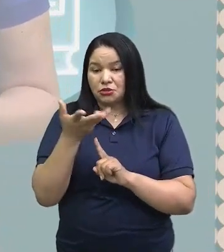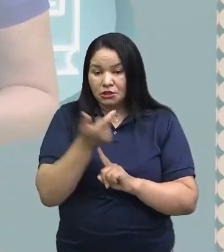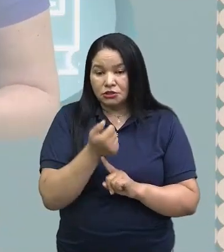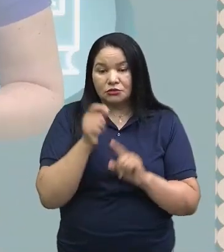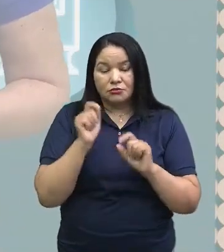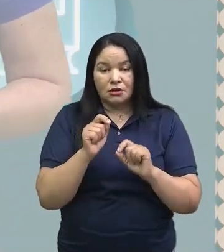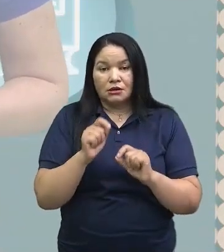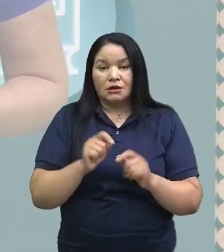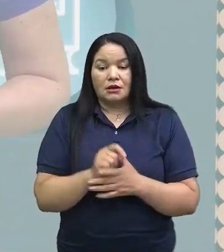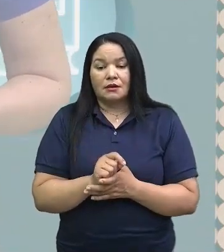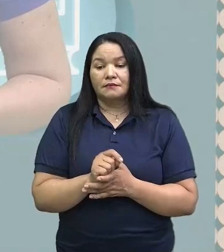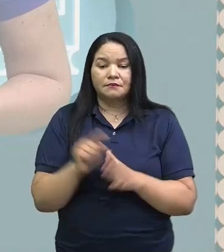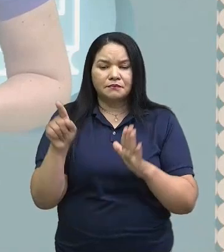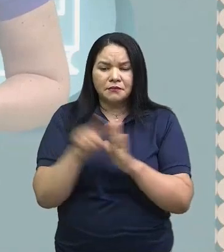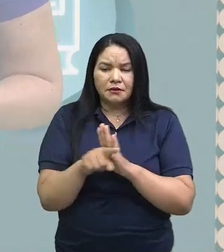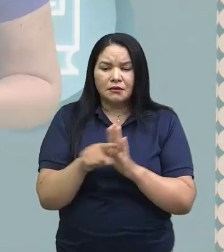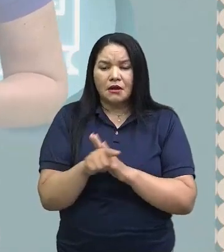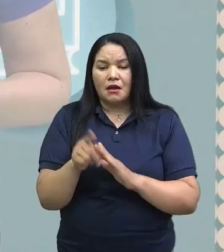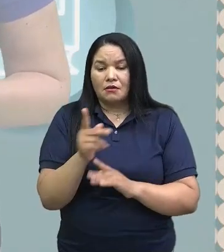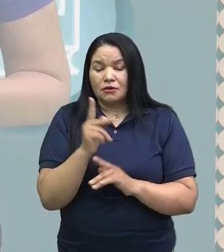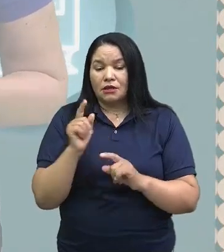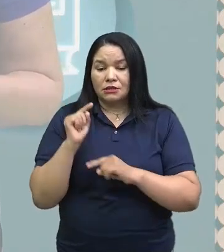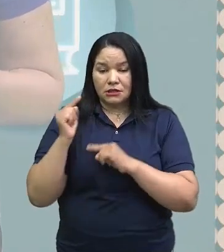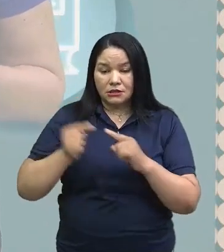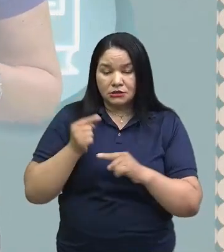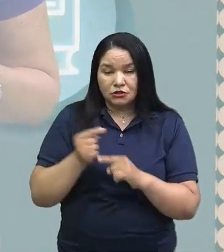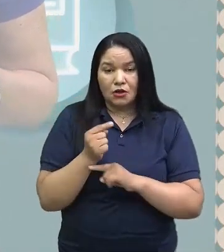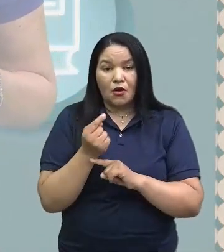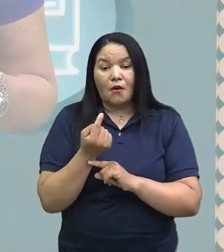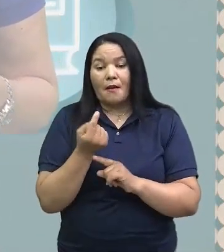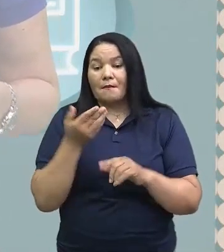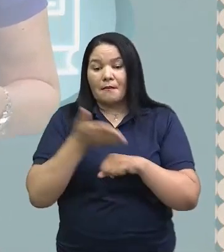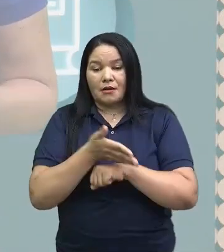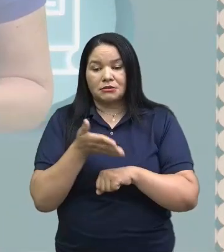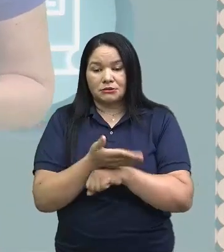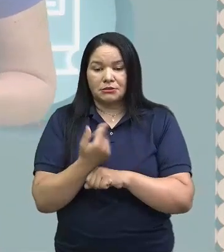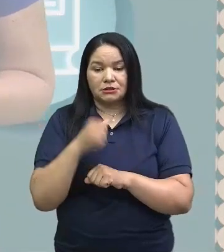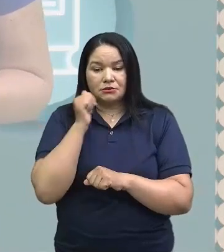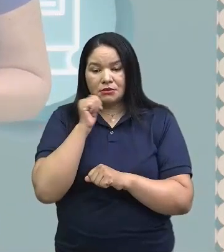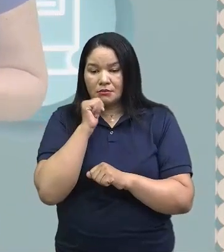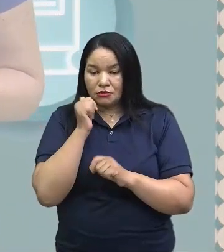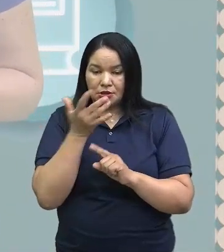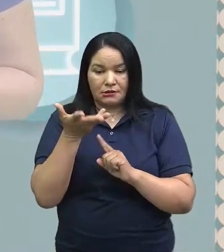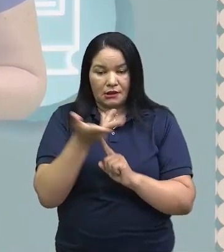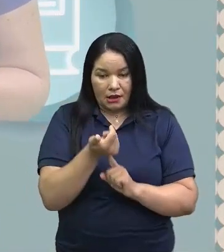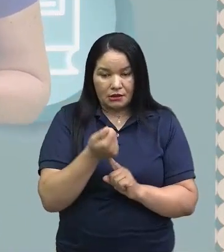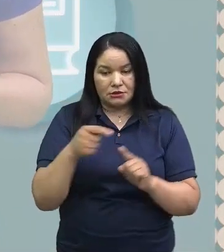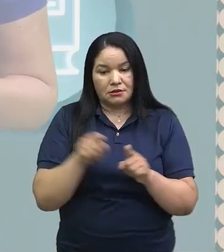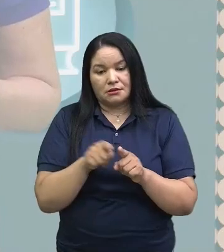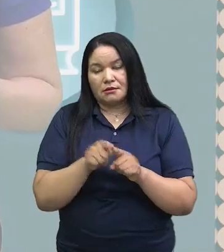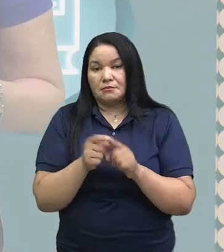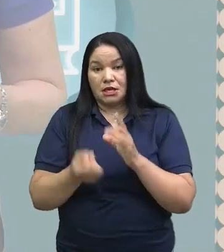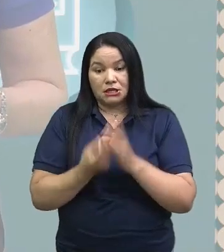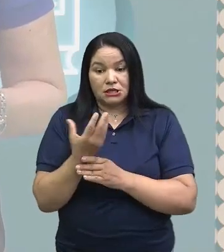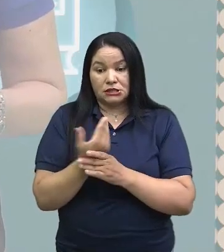as representações tradicionais das mulheres na arte e na sociedade, criando espaços para a